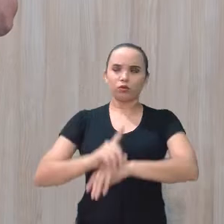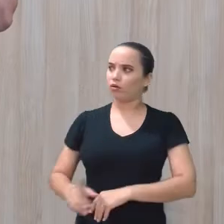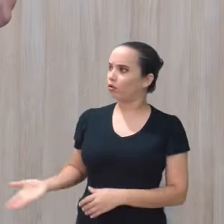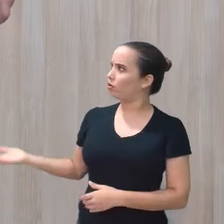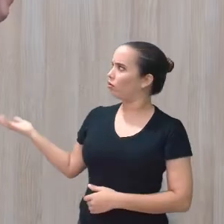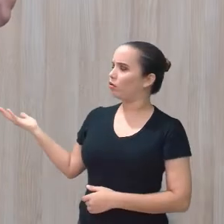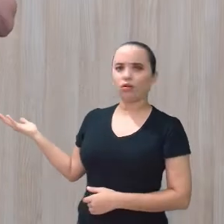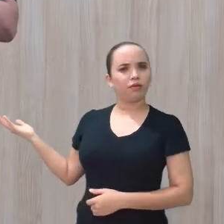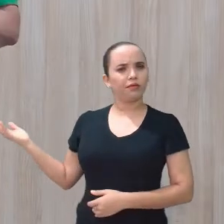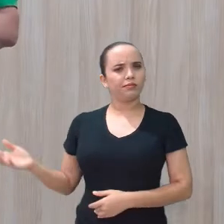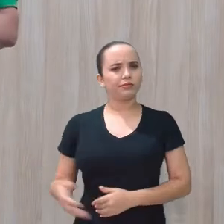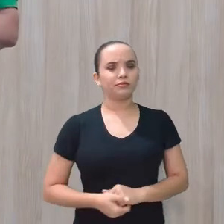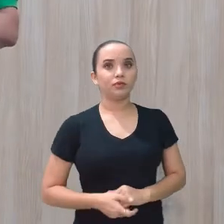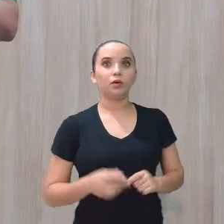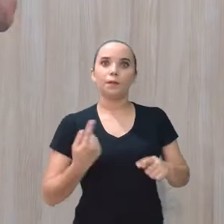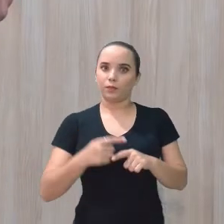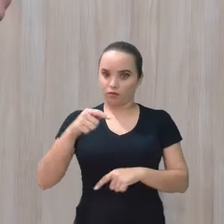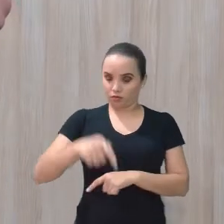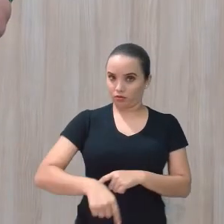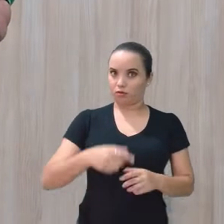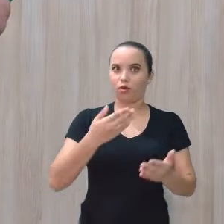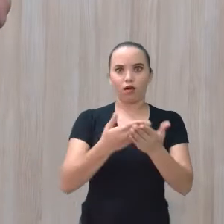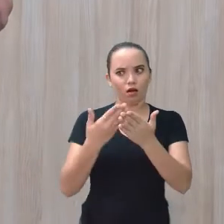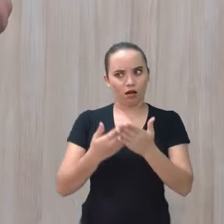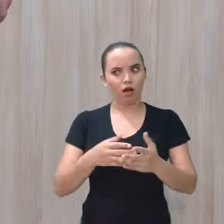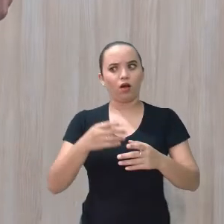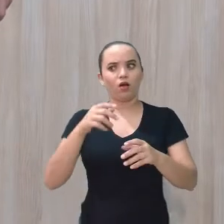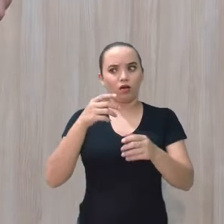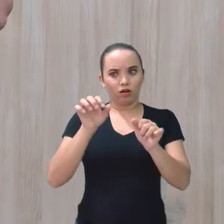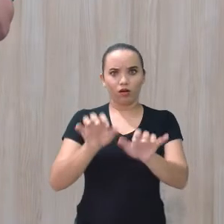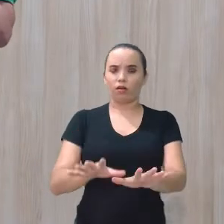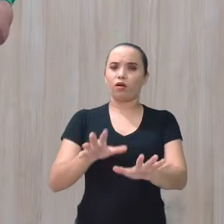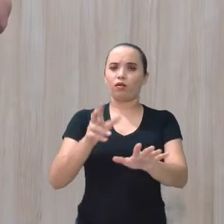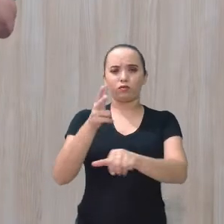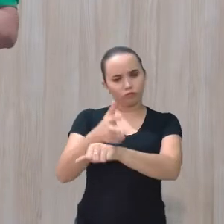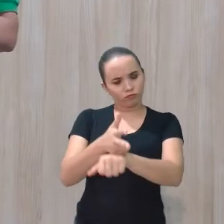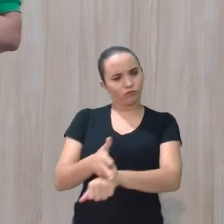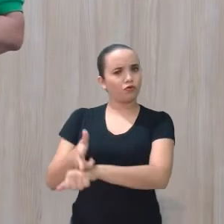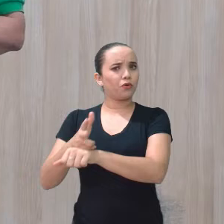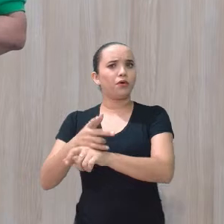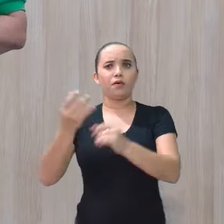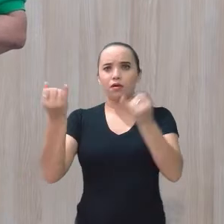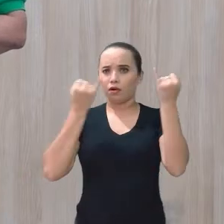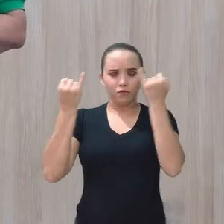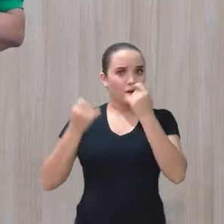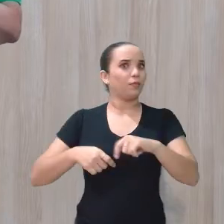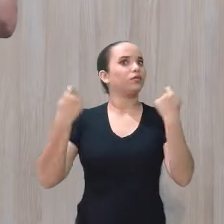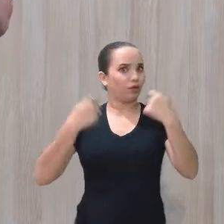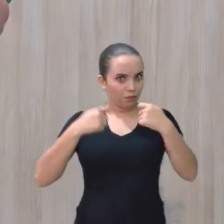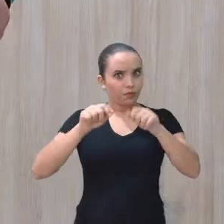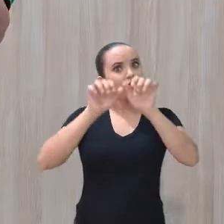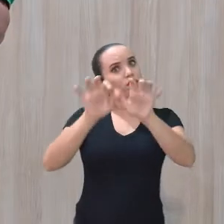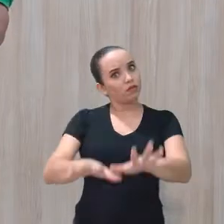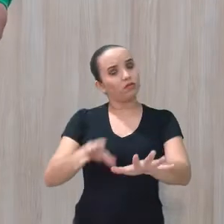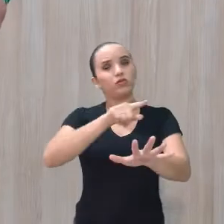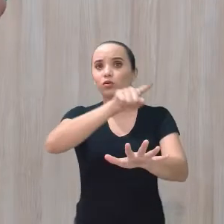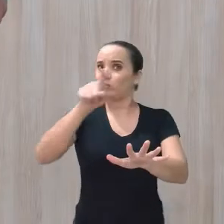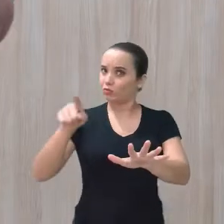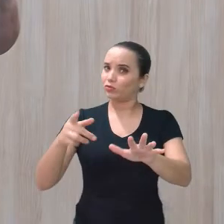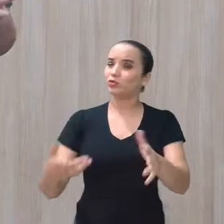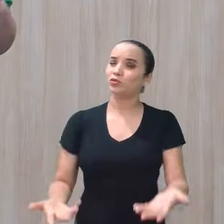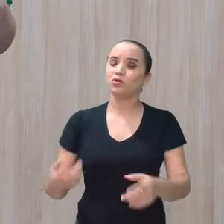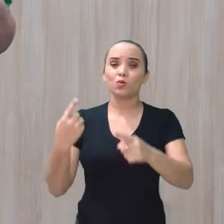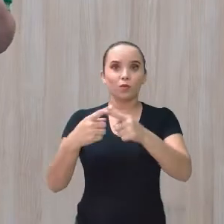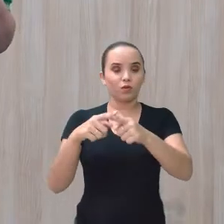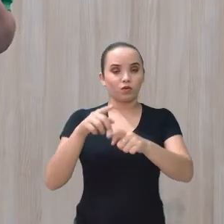deixamos essa aula gravada. E essa informação tem que permanecer lá para vocês. Porque assim, no momento que